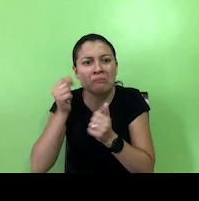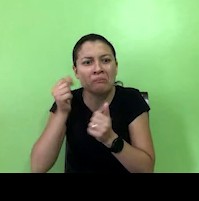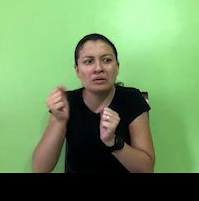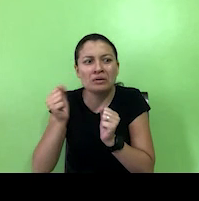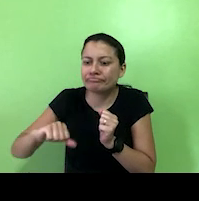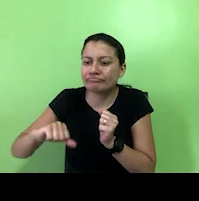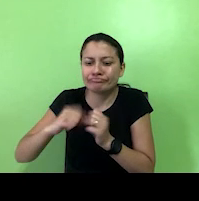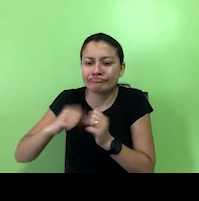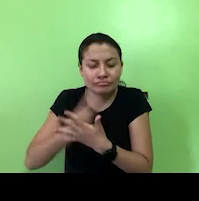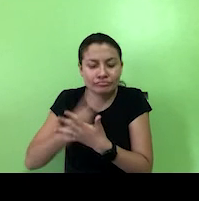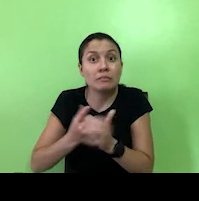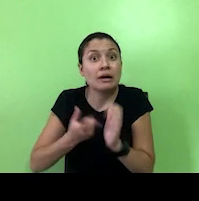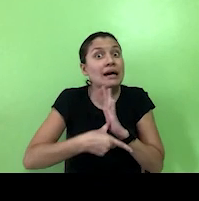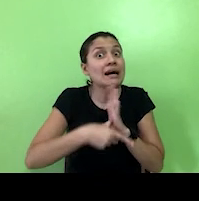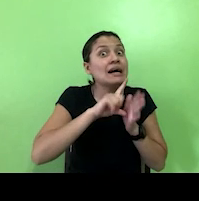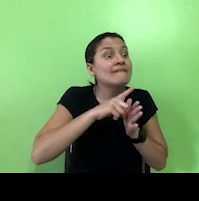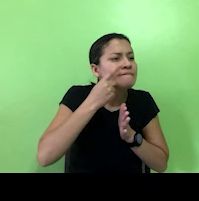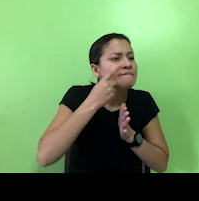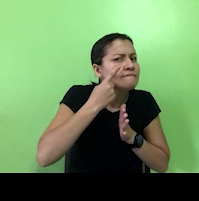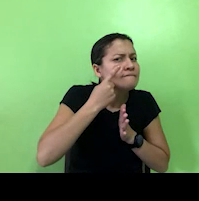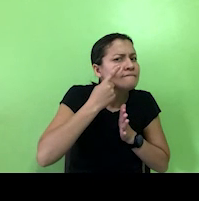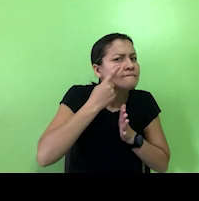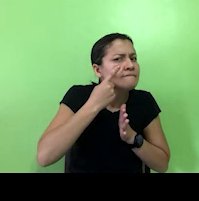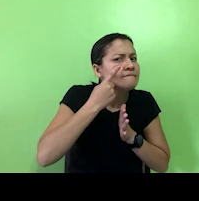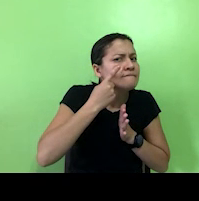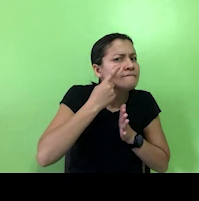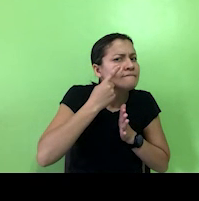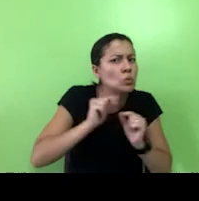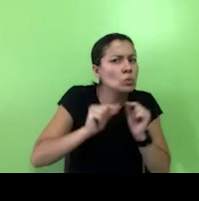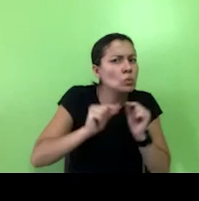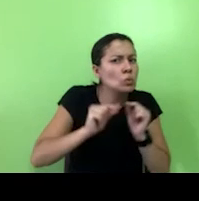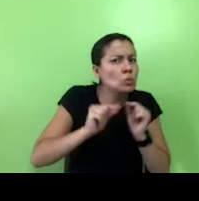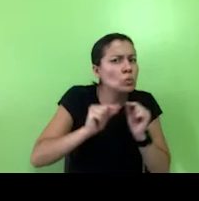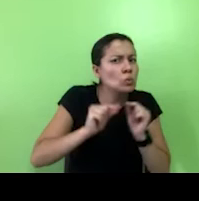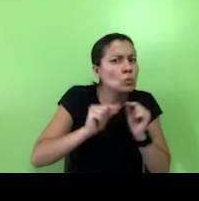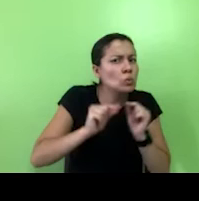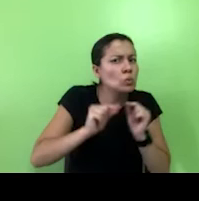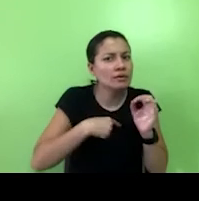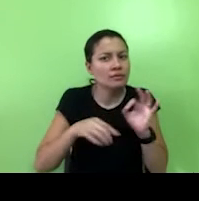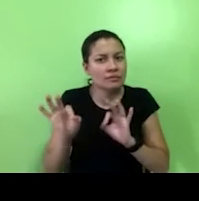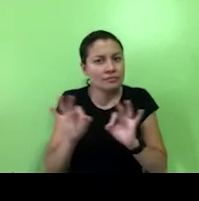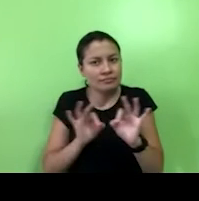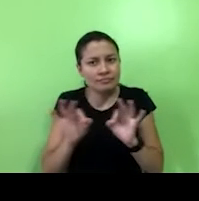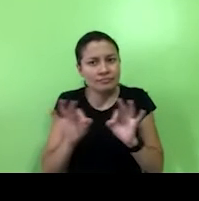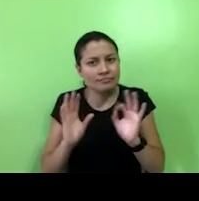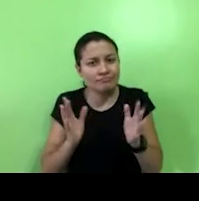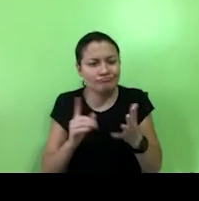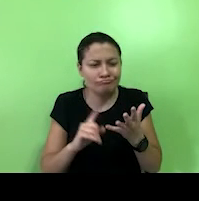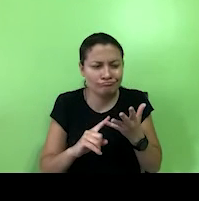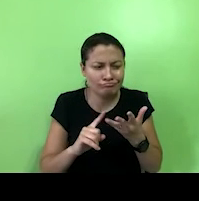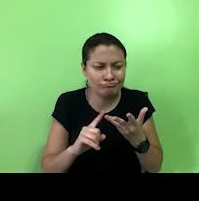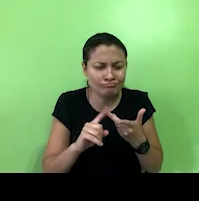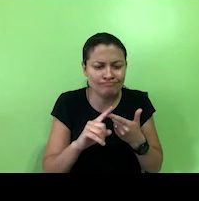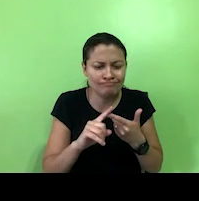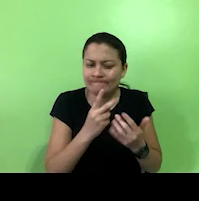precisa descobrir o que vai dar errado antes, o mais rápido possível, ou pelo menos já estar preparado para as coisas que precisam dar errado. Então, não